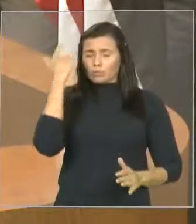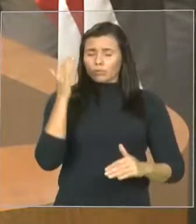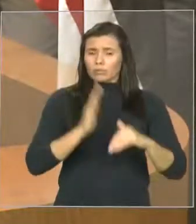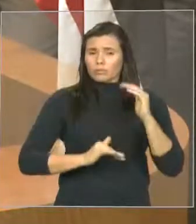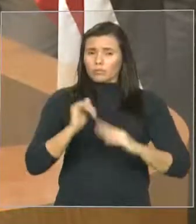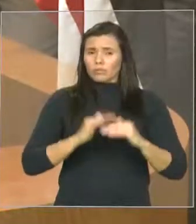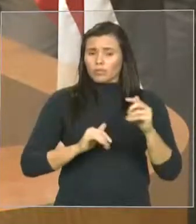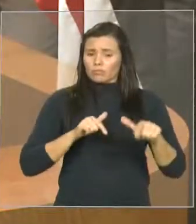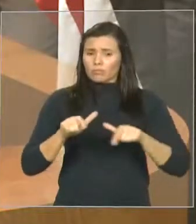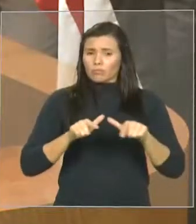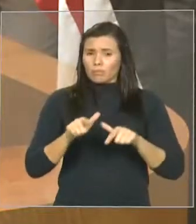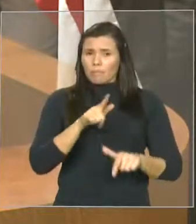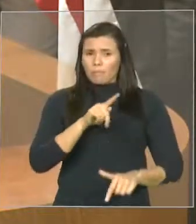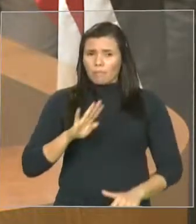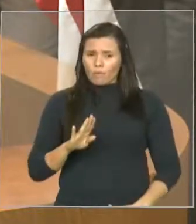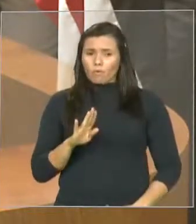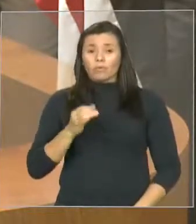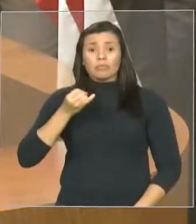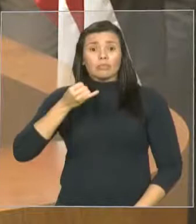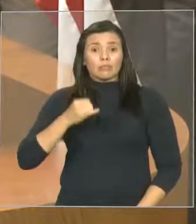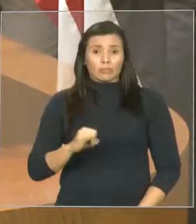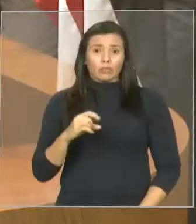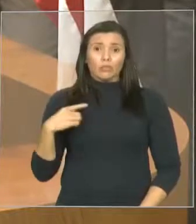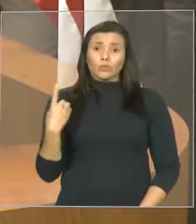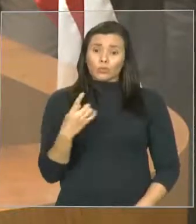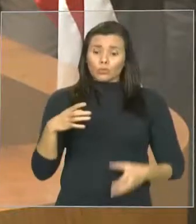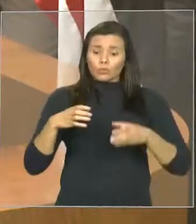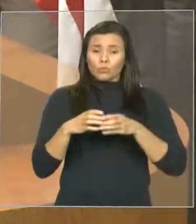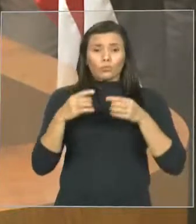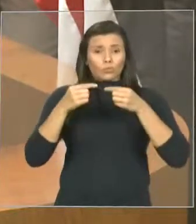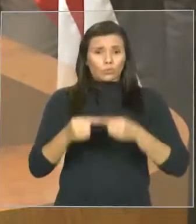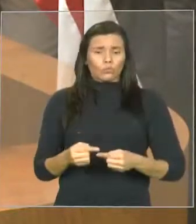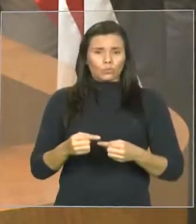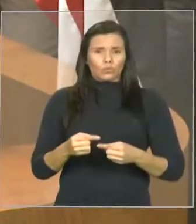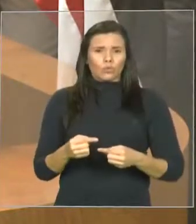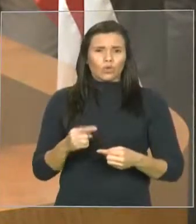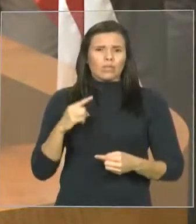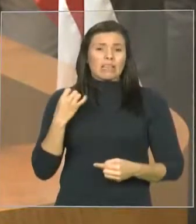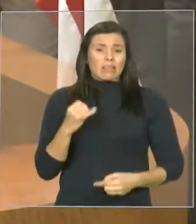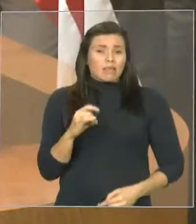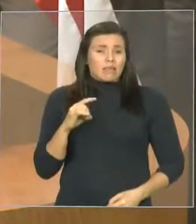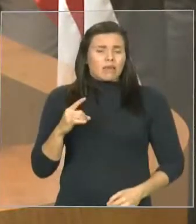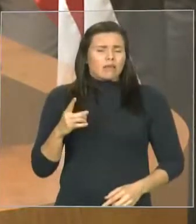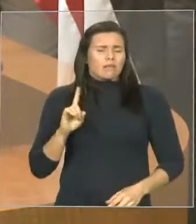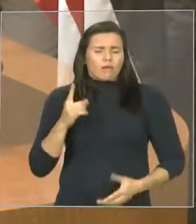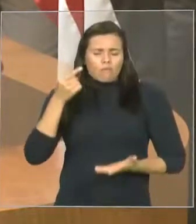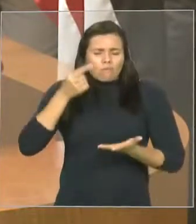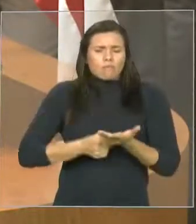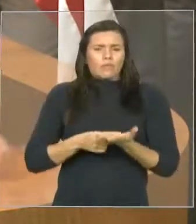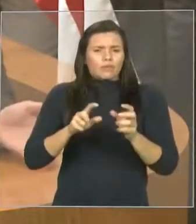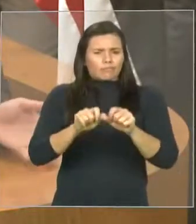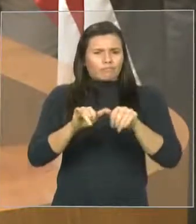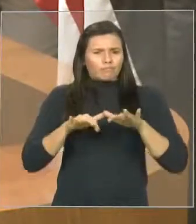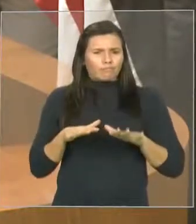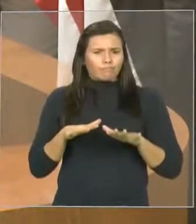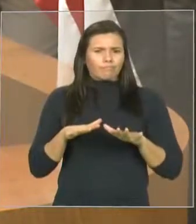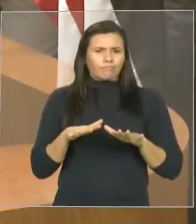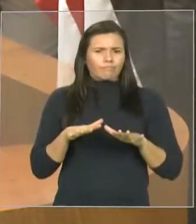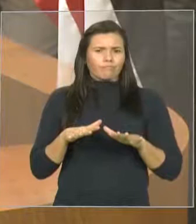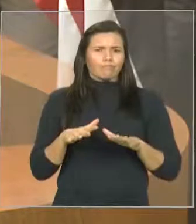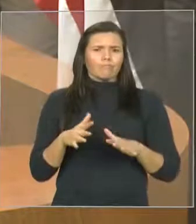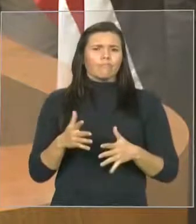as audiências públicas, o governo teve que engolir, deputada Graça Paz, para botar de volta os servidores. Mas o que